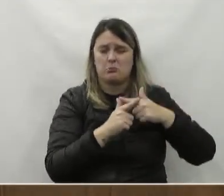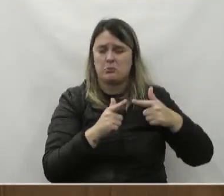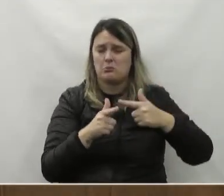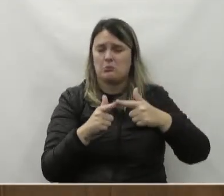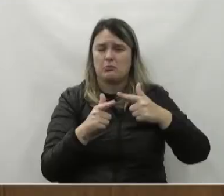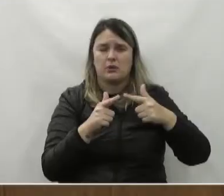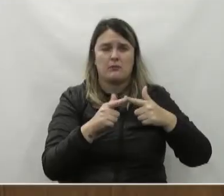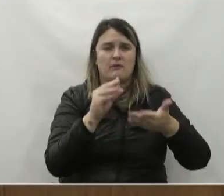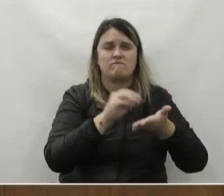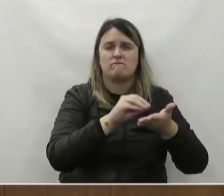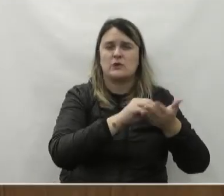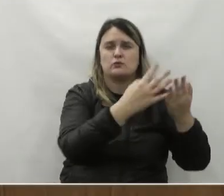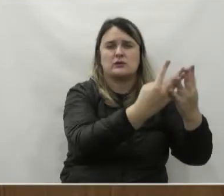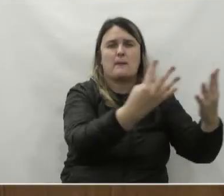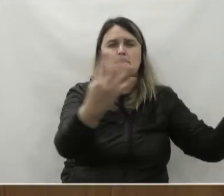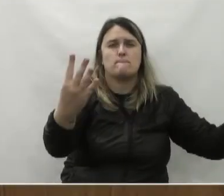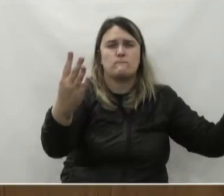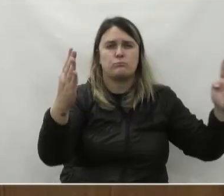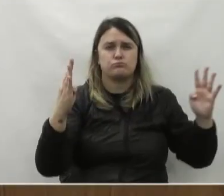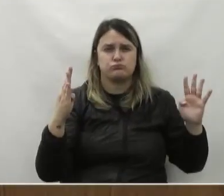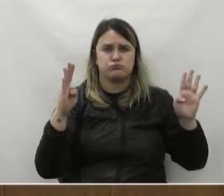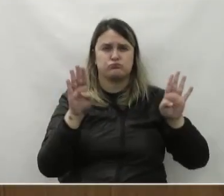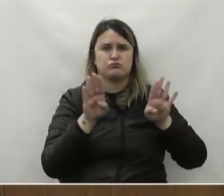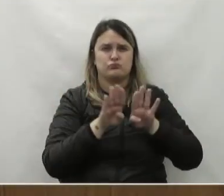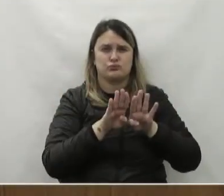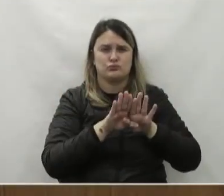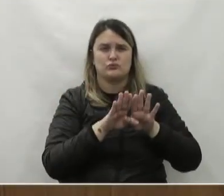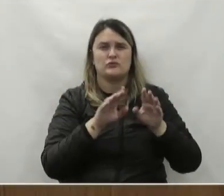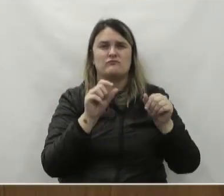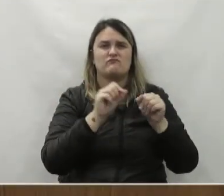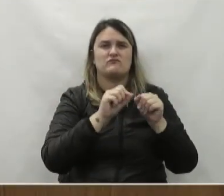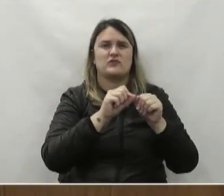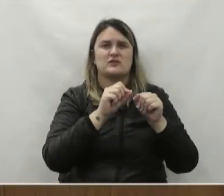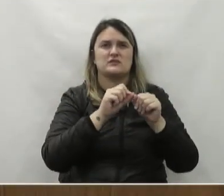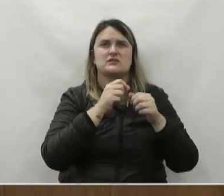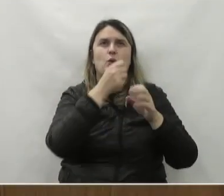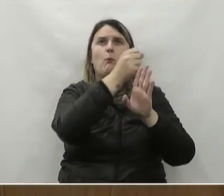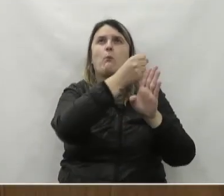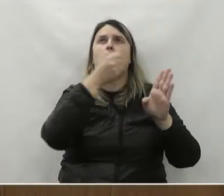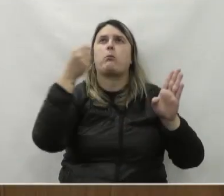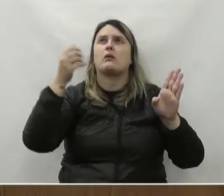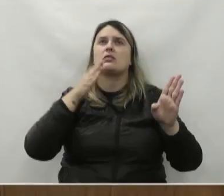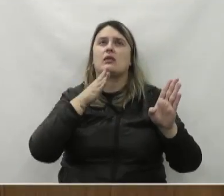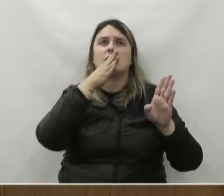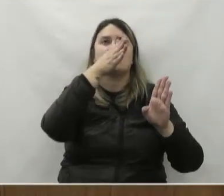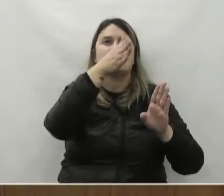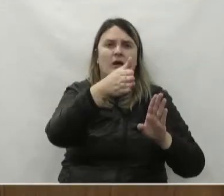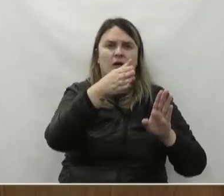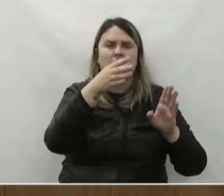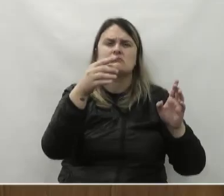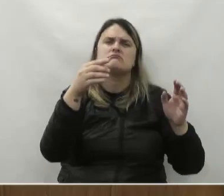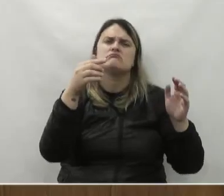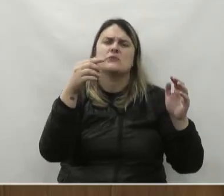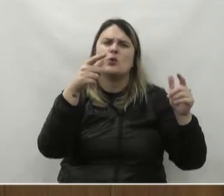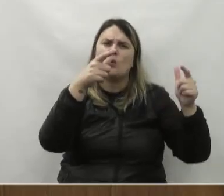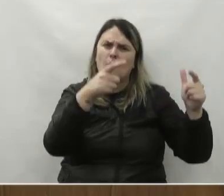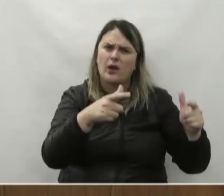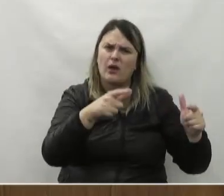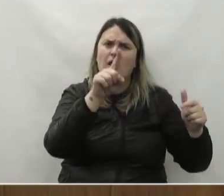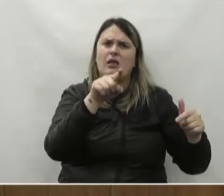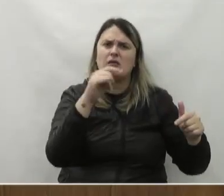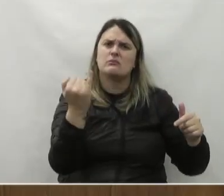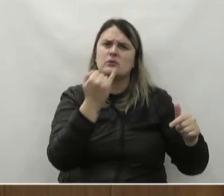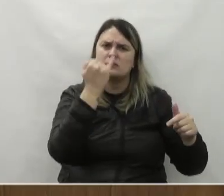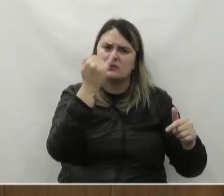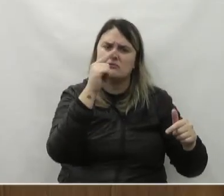realizada a reconstrução dos muros, a construção de um portal de entrada, condizente com a importância do local